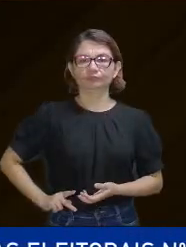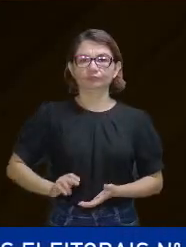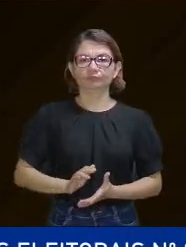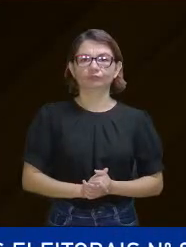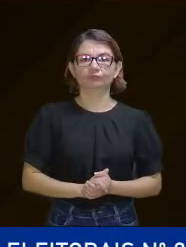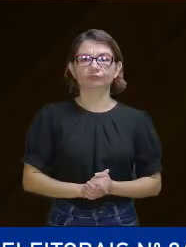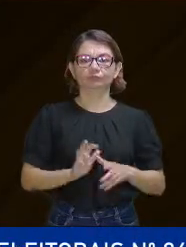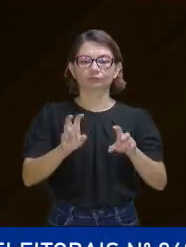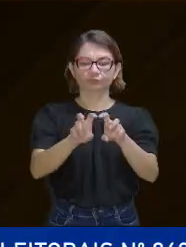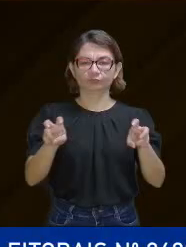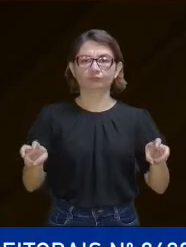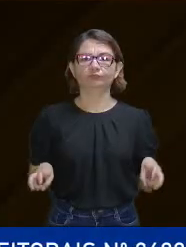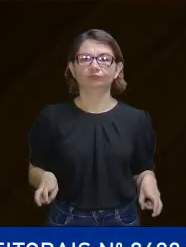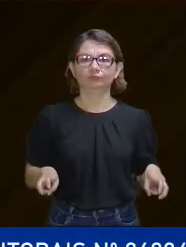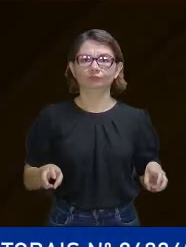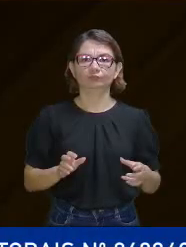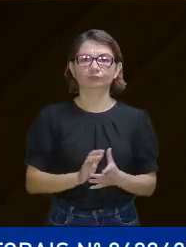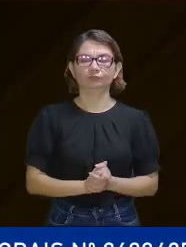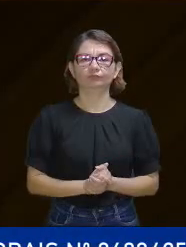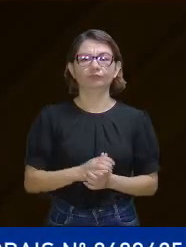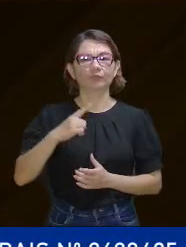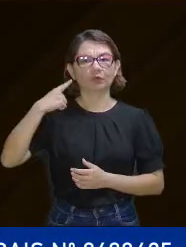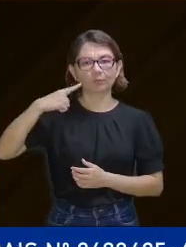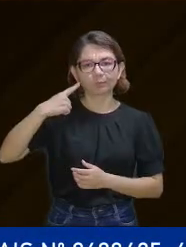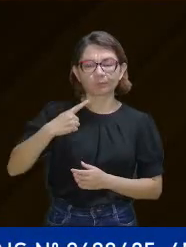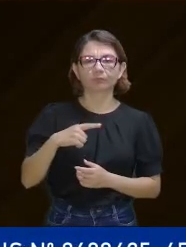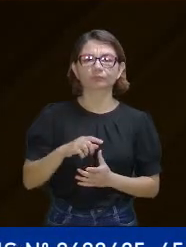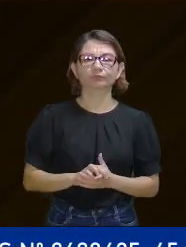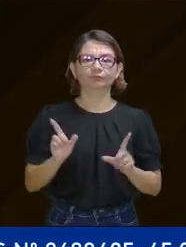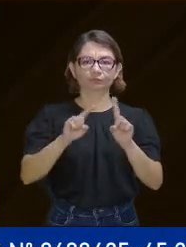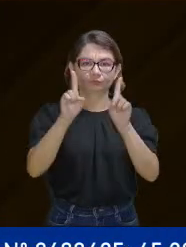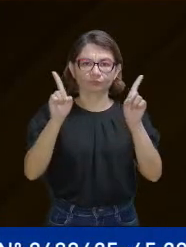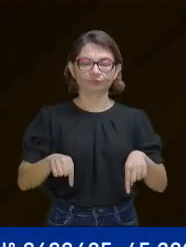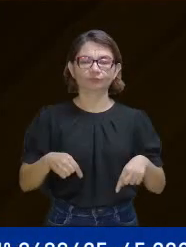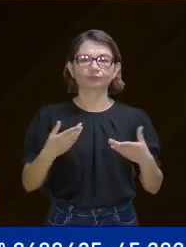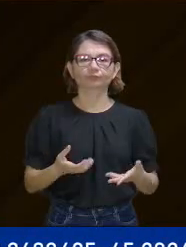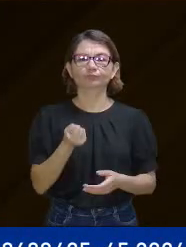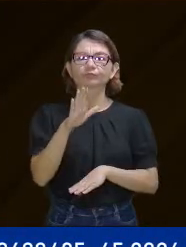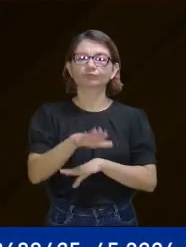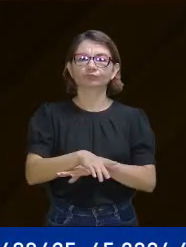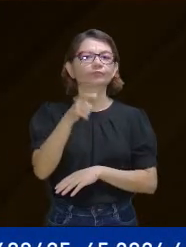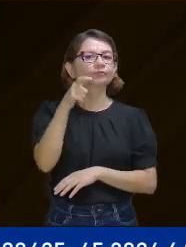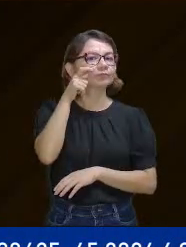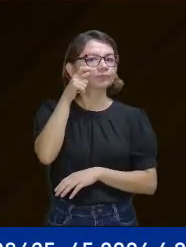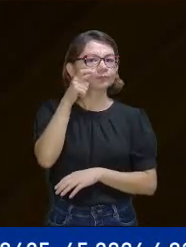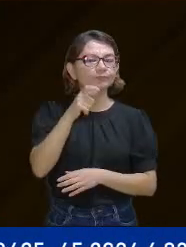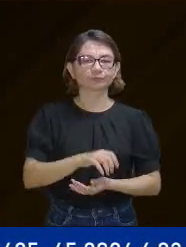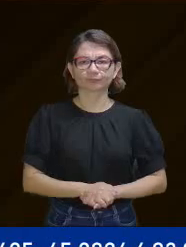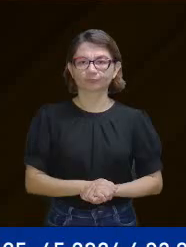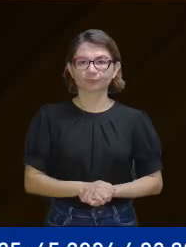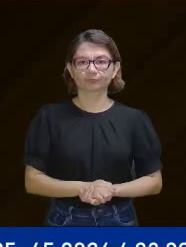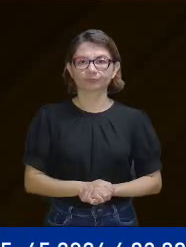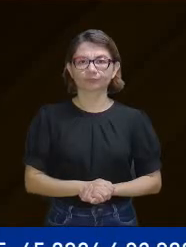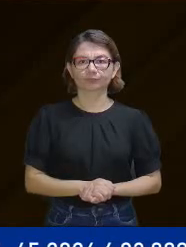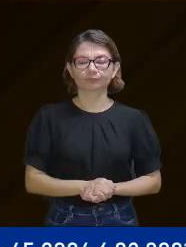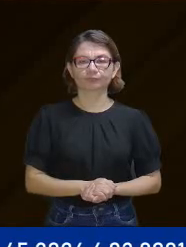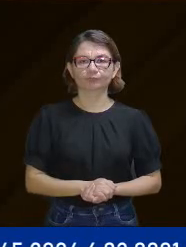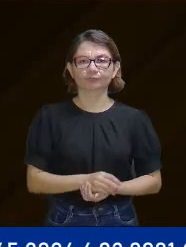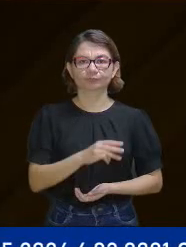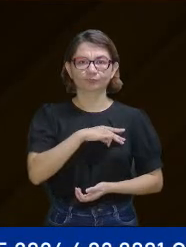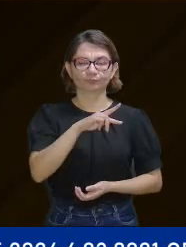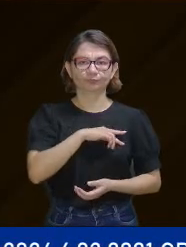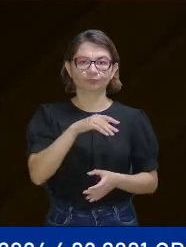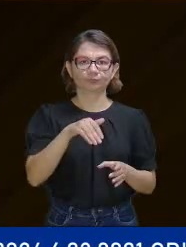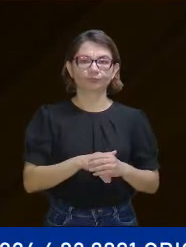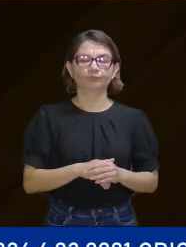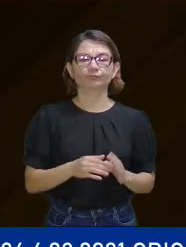presidente, excelentíssimos julgadores, caros Foco na advogados, Procuradora Regional servidores aqui Eleitoral, doutora presentes. Sara Boa tarde a todos Cavalcante. que Ela é nos branca, de assistem. cabelos castanhos O Ministério escuros, Público lisos, Eleitoral longos, reitera